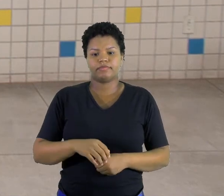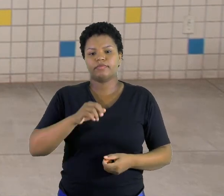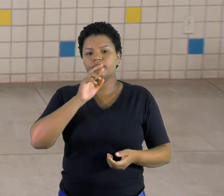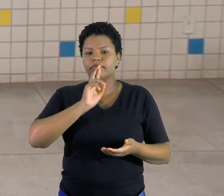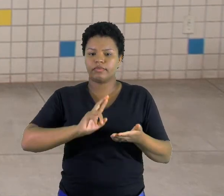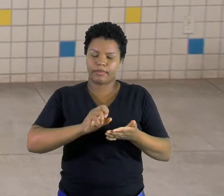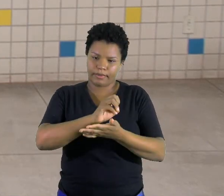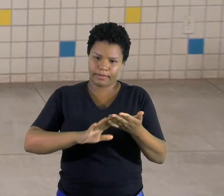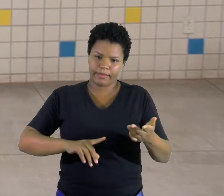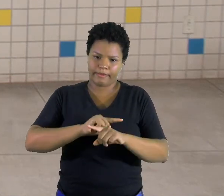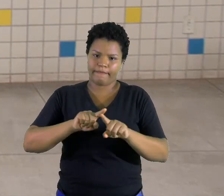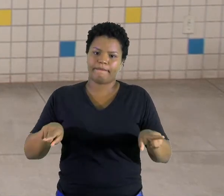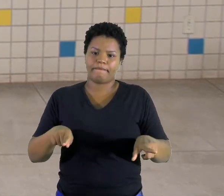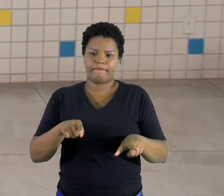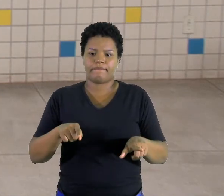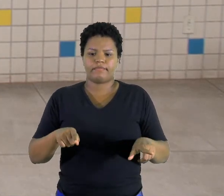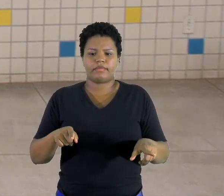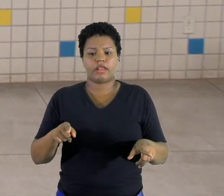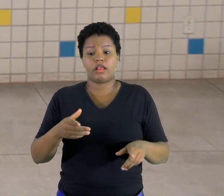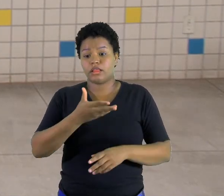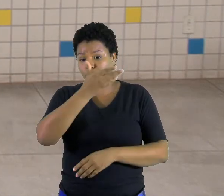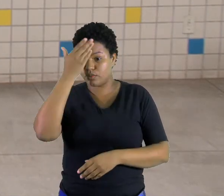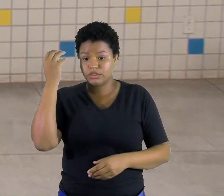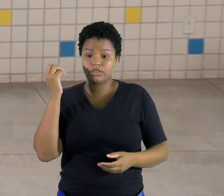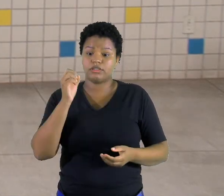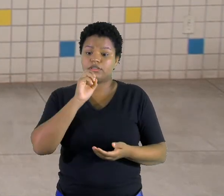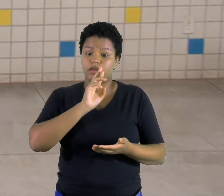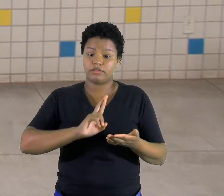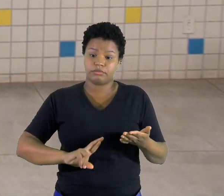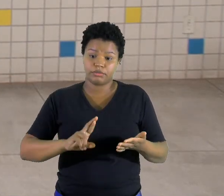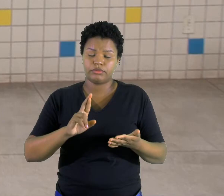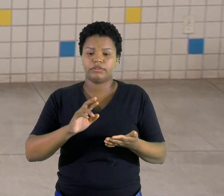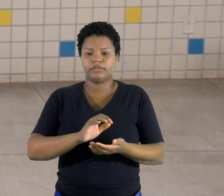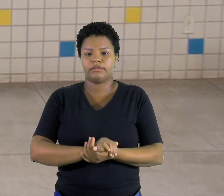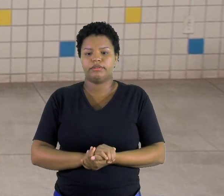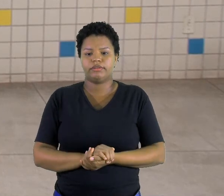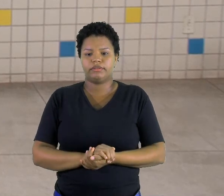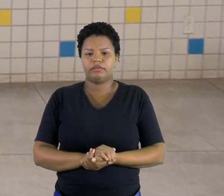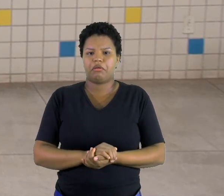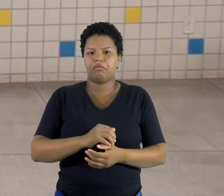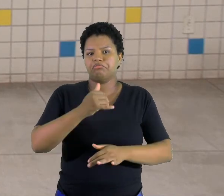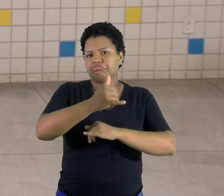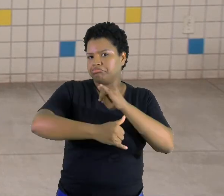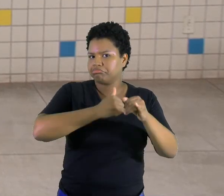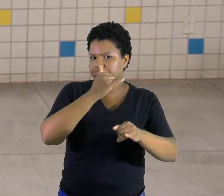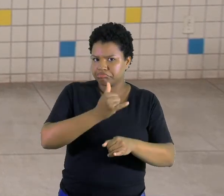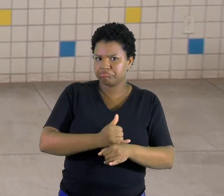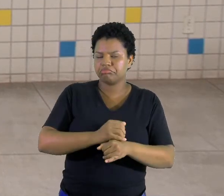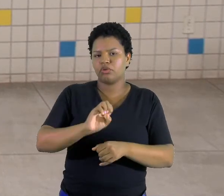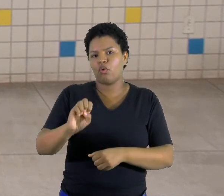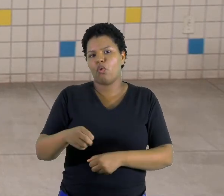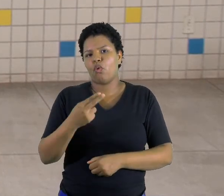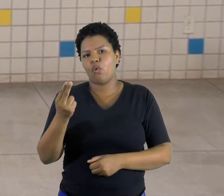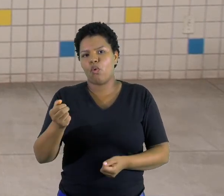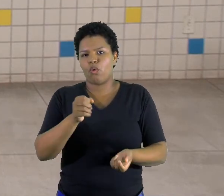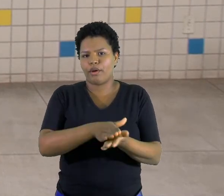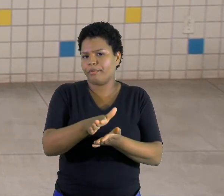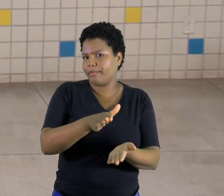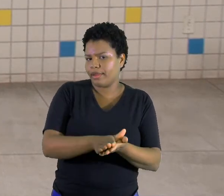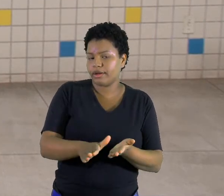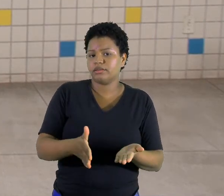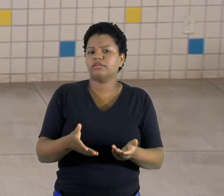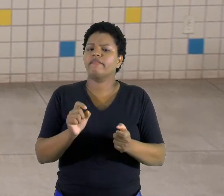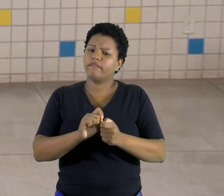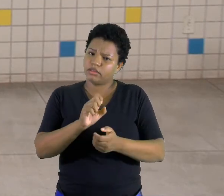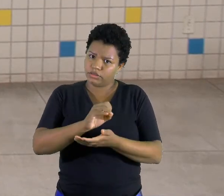atividades de vocês, não deixem de realizar o bloco, seja virtualmente, seja pelo bloco físico, mas